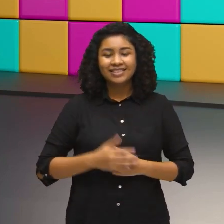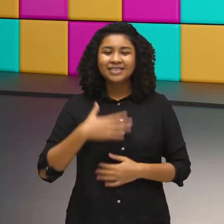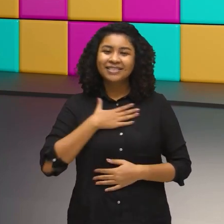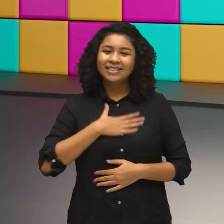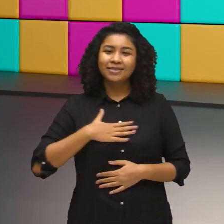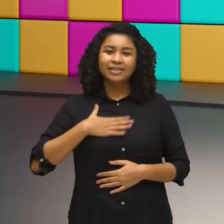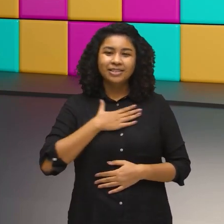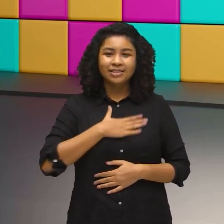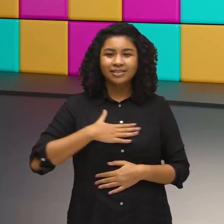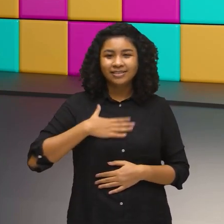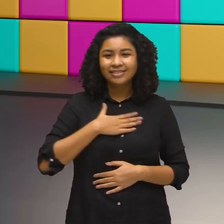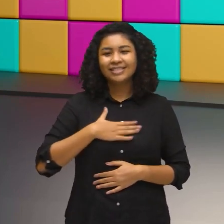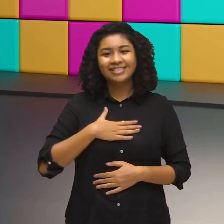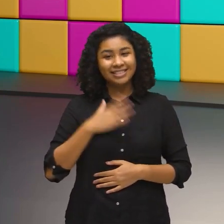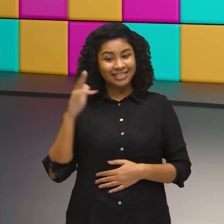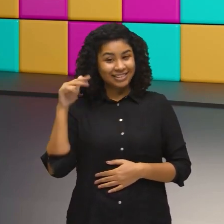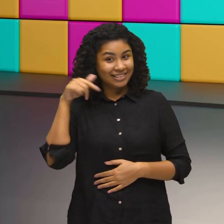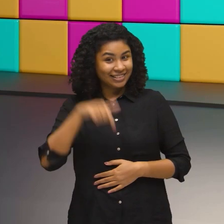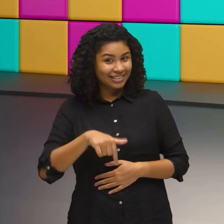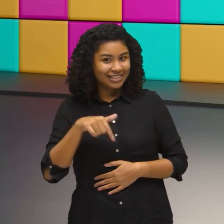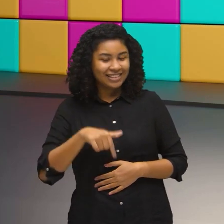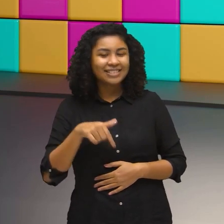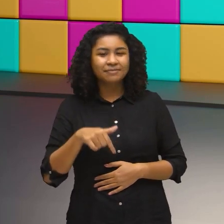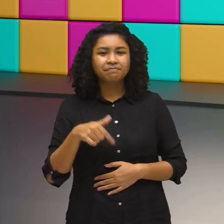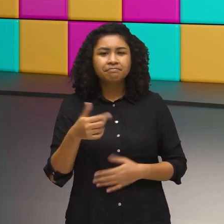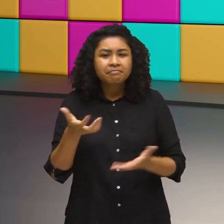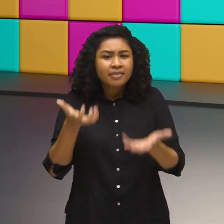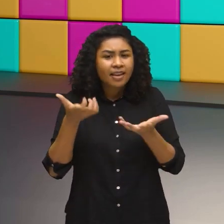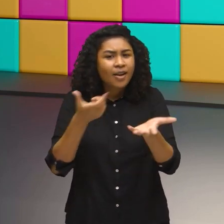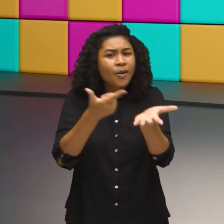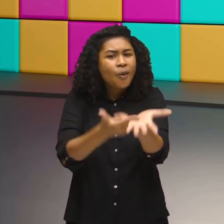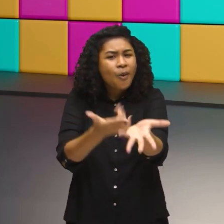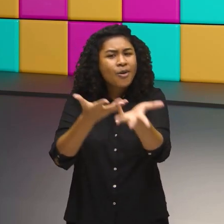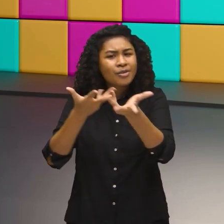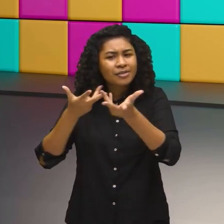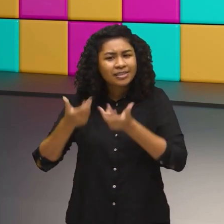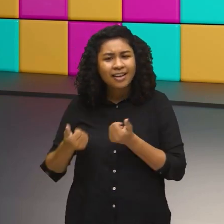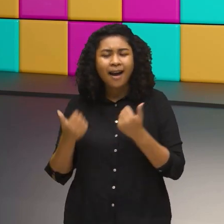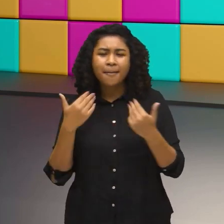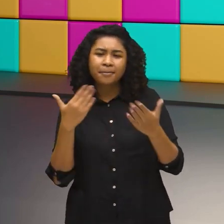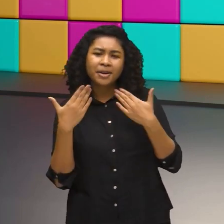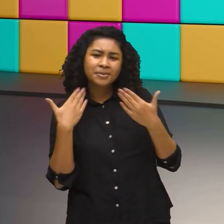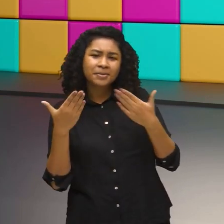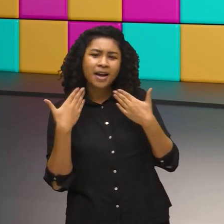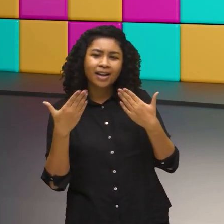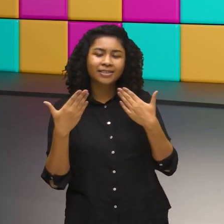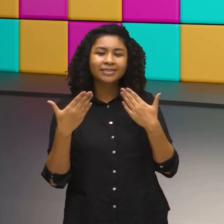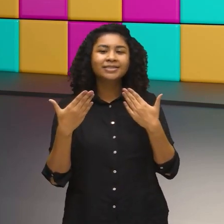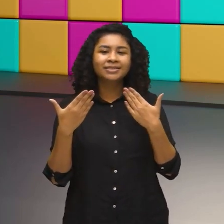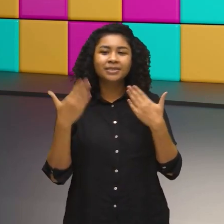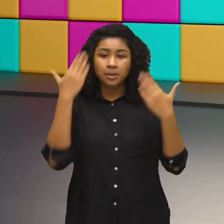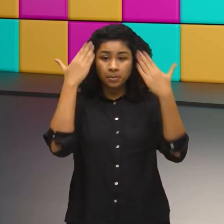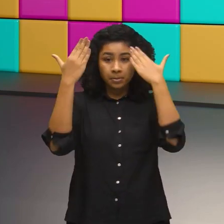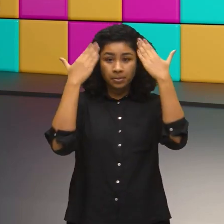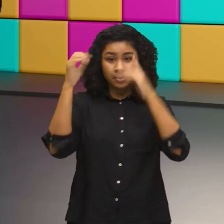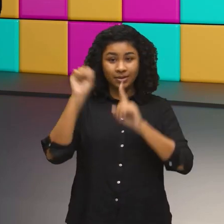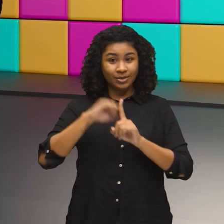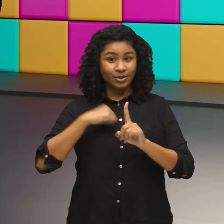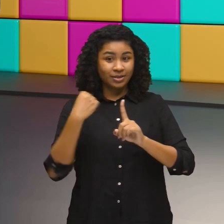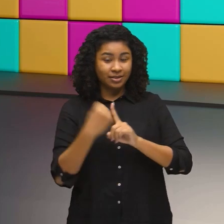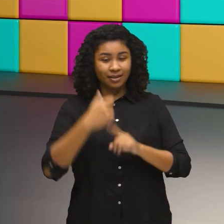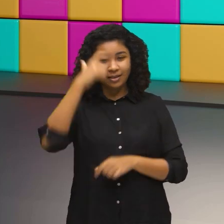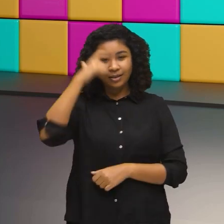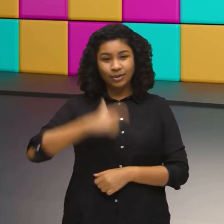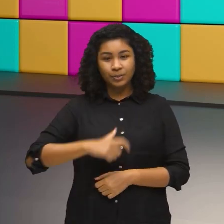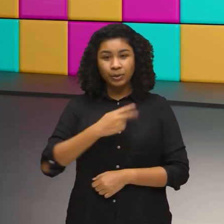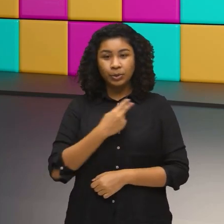vocês, né? E quero convidar a um bate-papo no Psicossocial. Eu sou Débora Marreiro, sou psicóloga